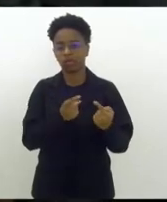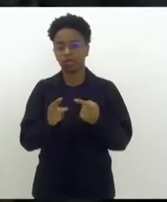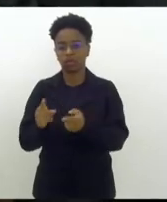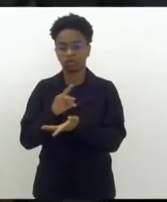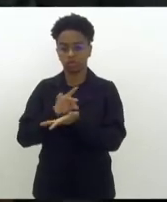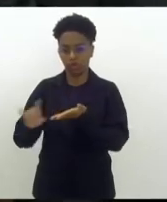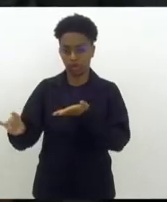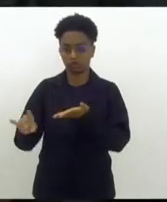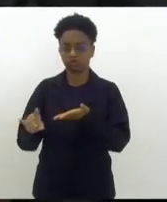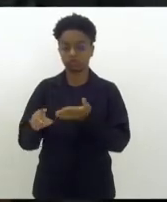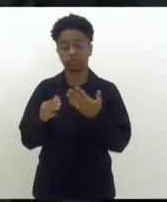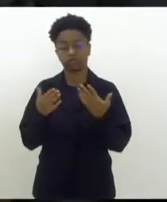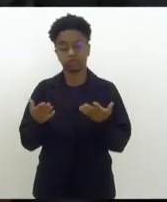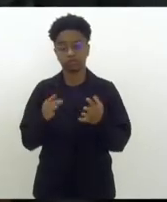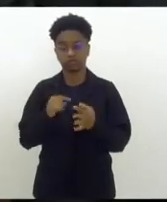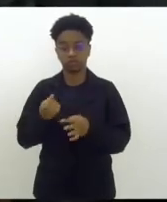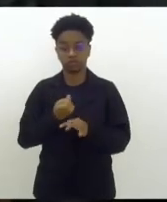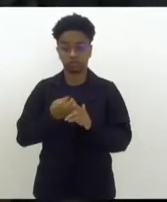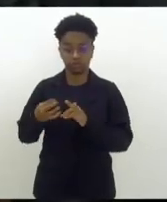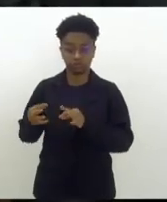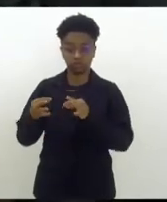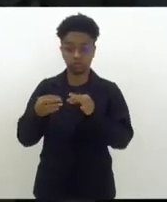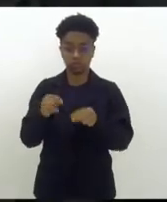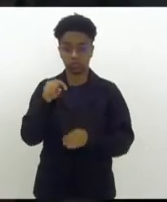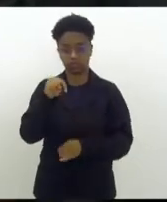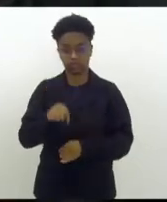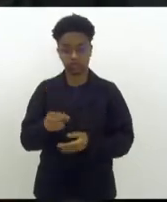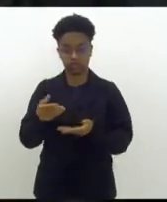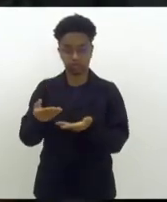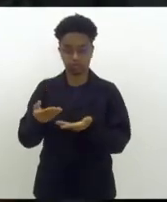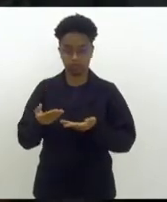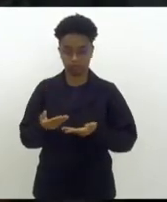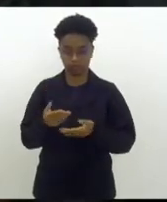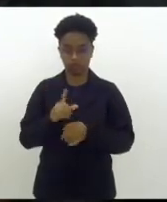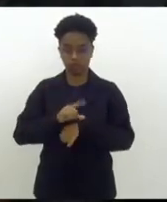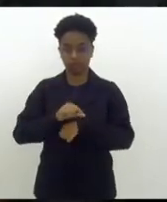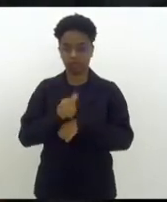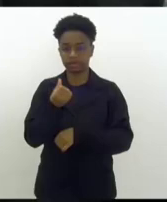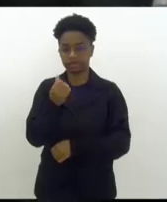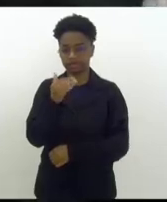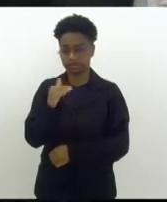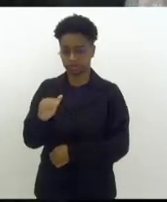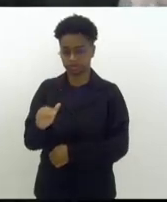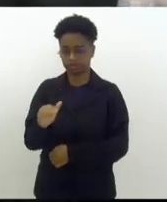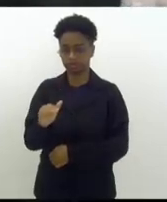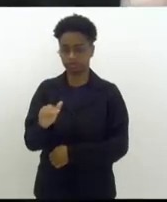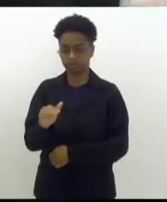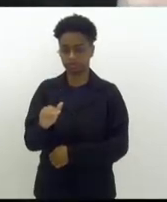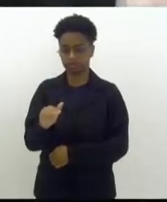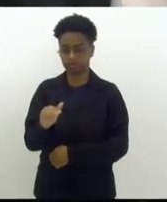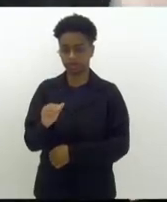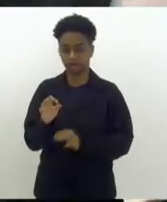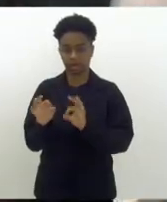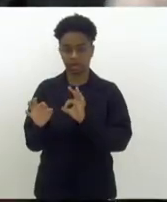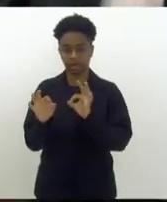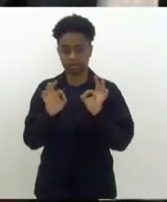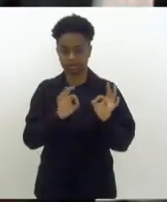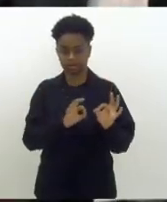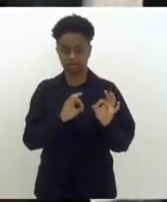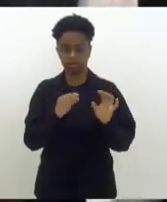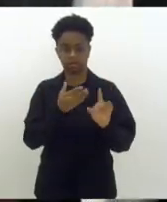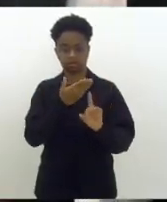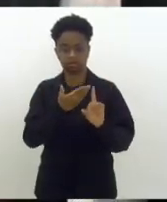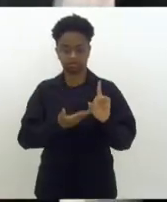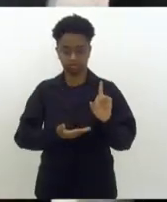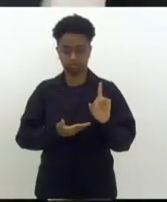o terror então todos estão aqui convidados para 18 horas e 30 minutos prestigiar essa sessão